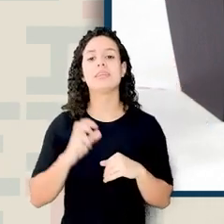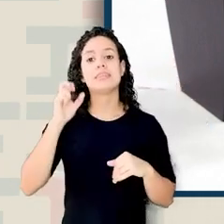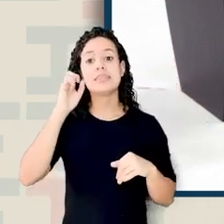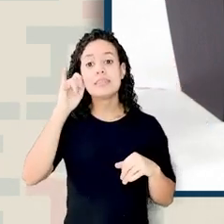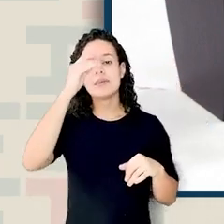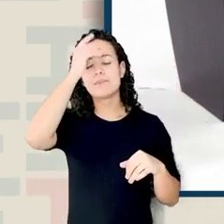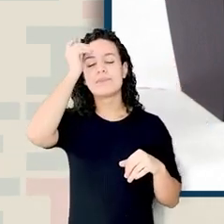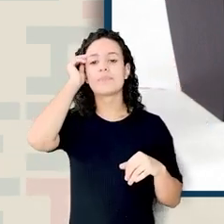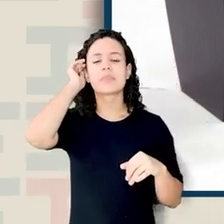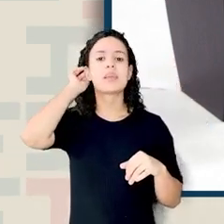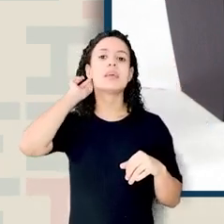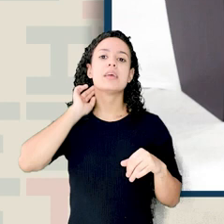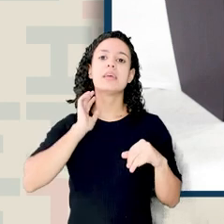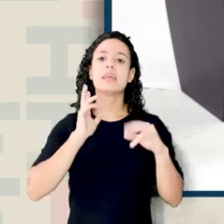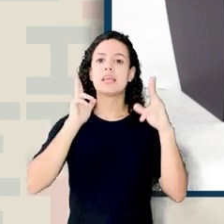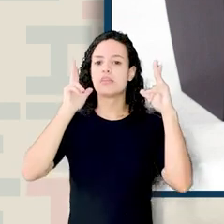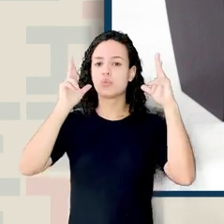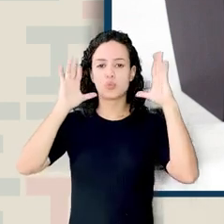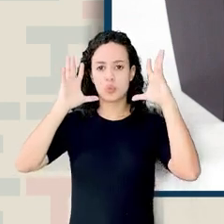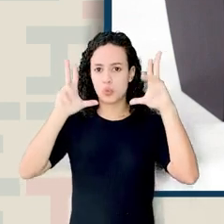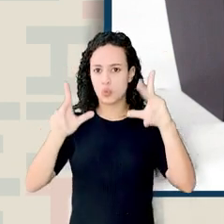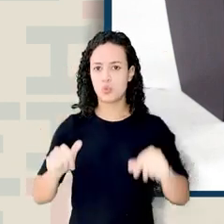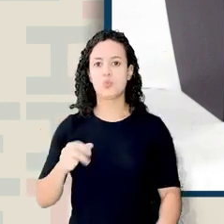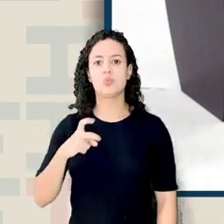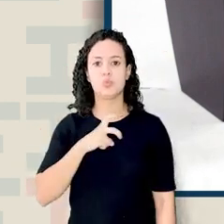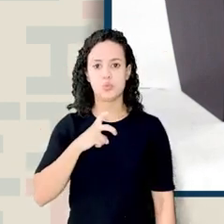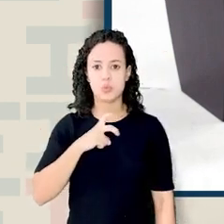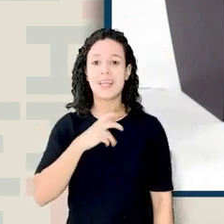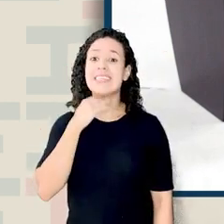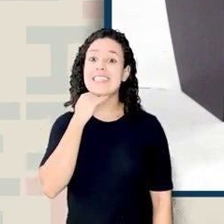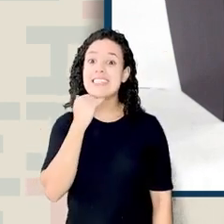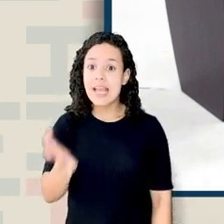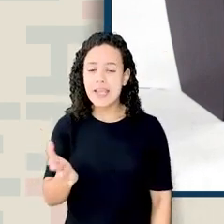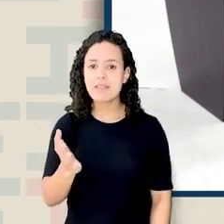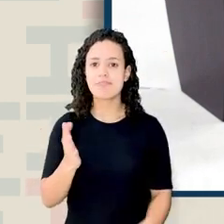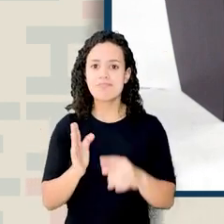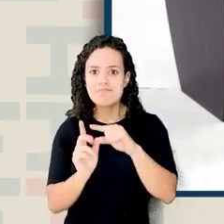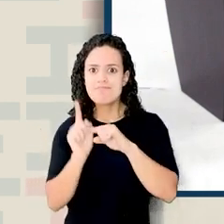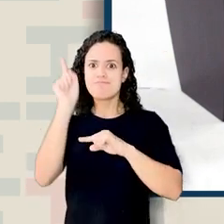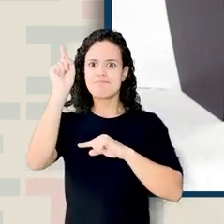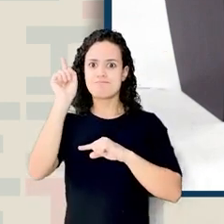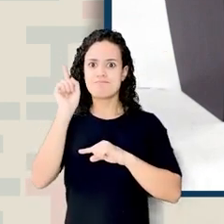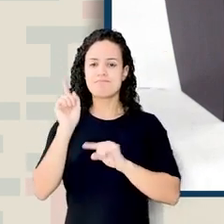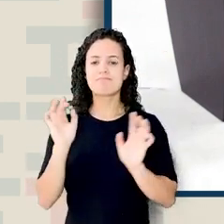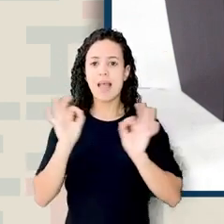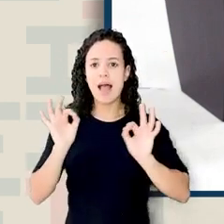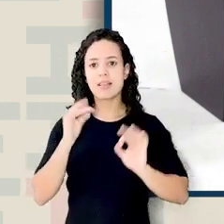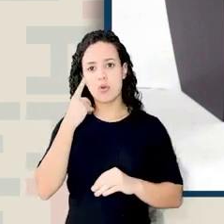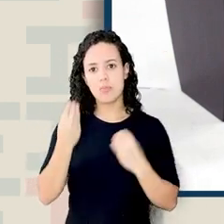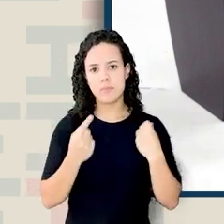for fazer tudo semicocheia, sem acentuação, eu vou ter isso.